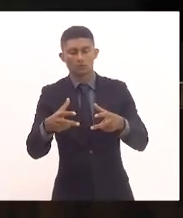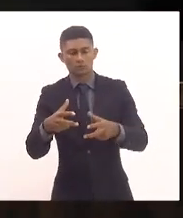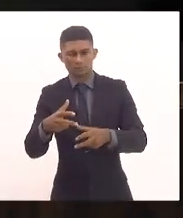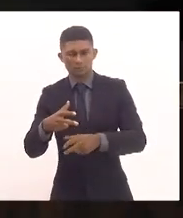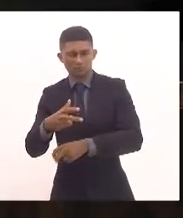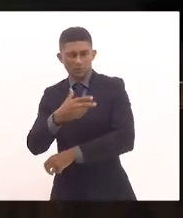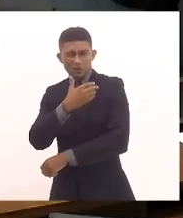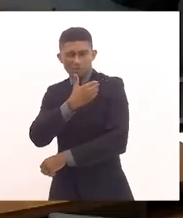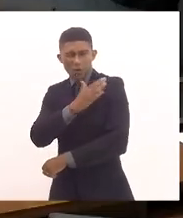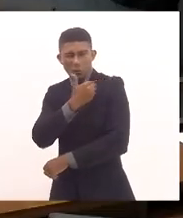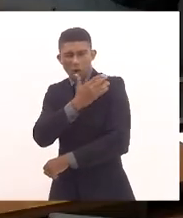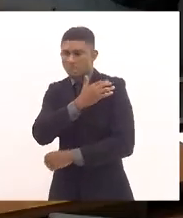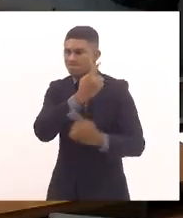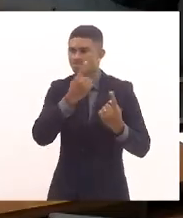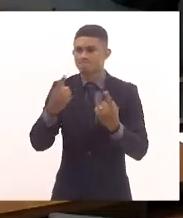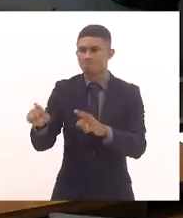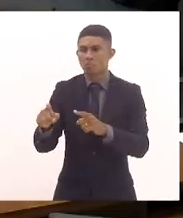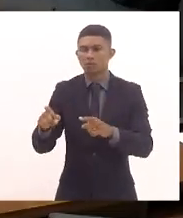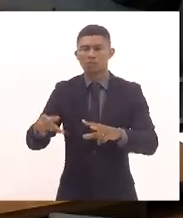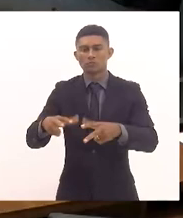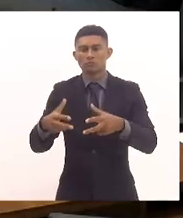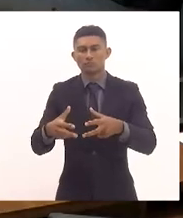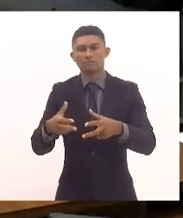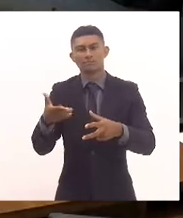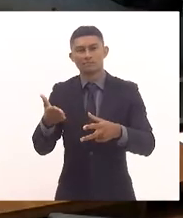Discriminação, deputado Luiz Paulo.